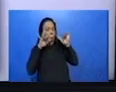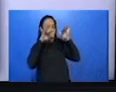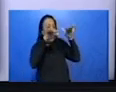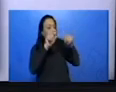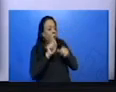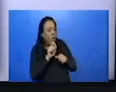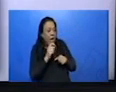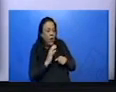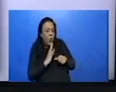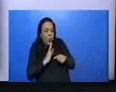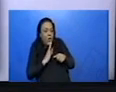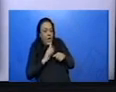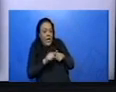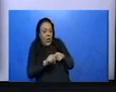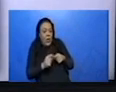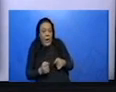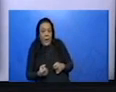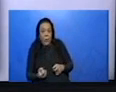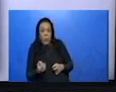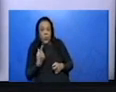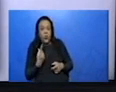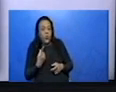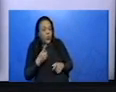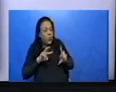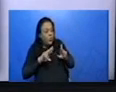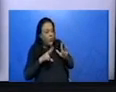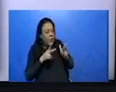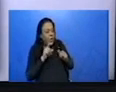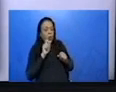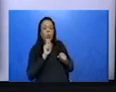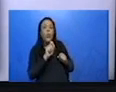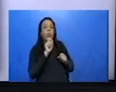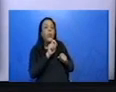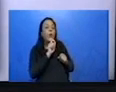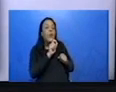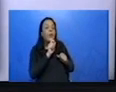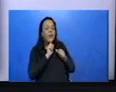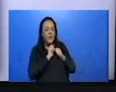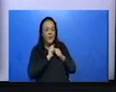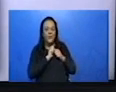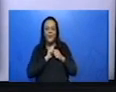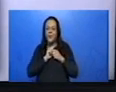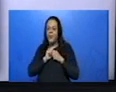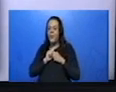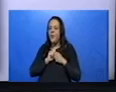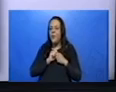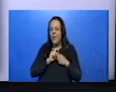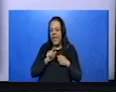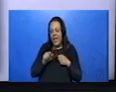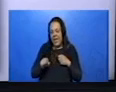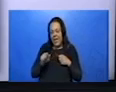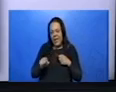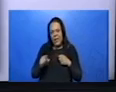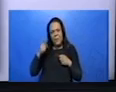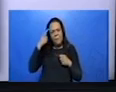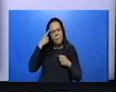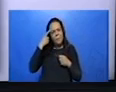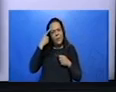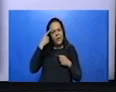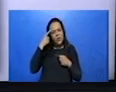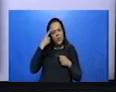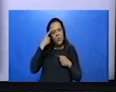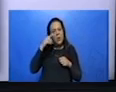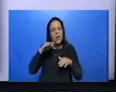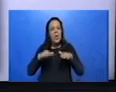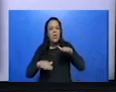incrível, diferente, né? Do que será que está falando? E criou a hipótese de que seria